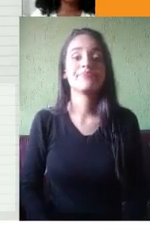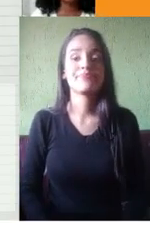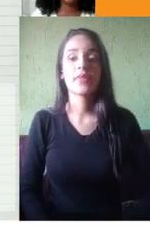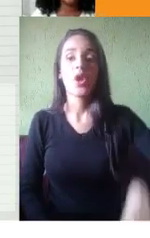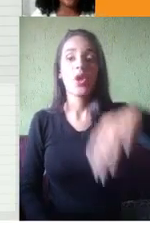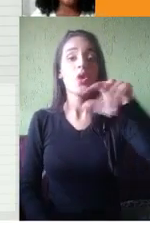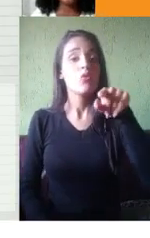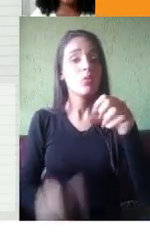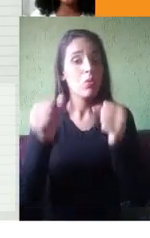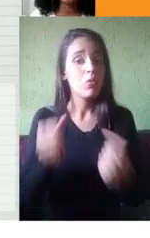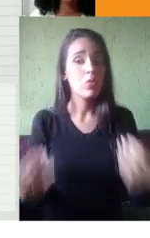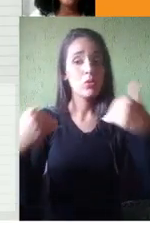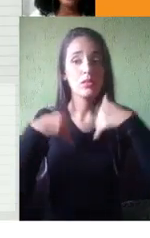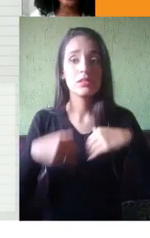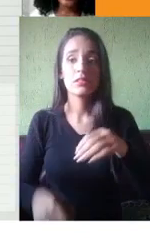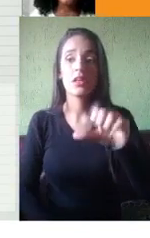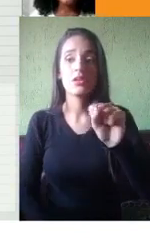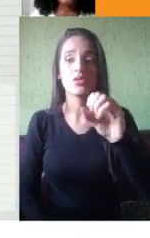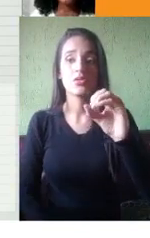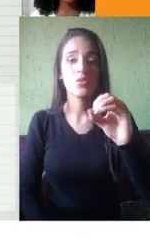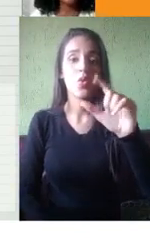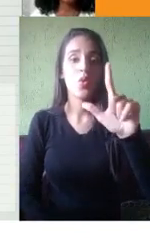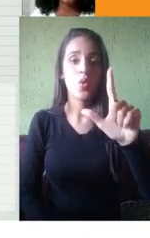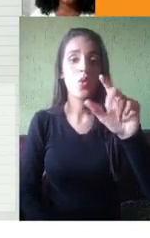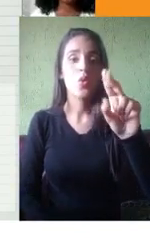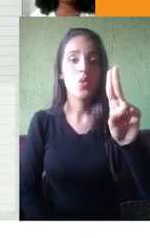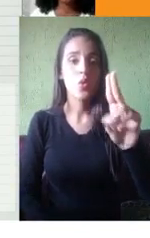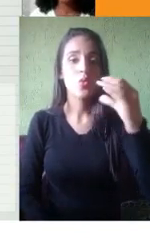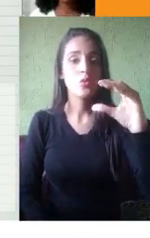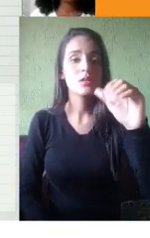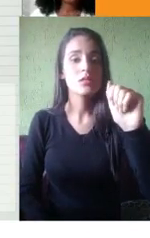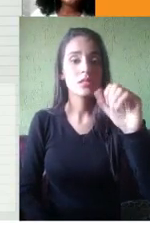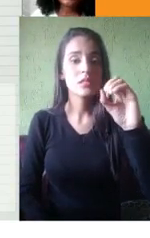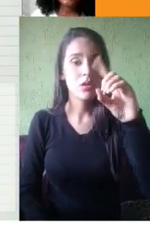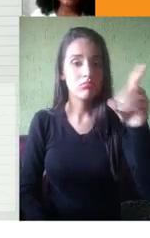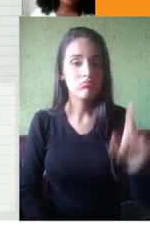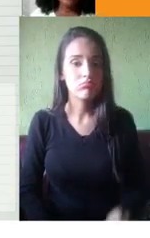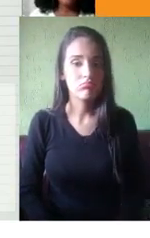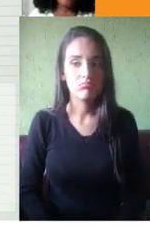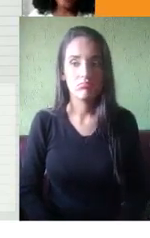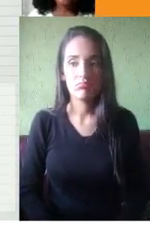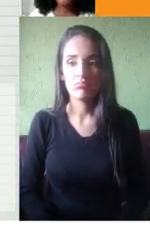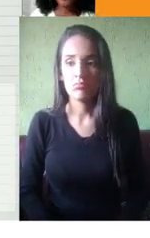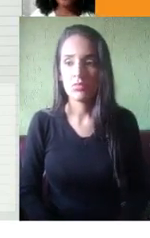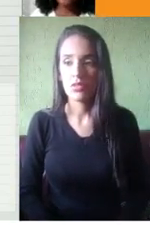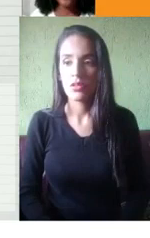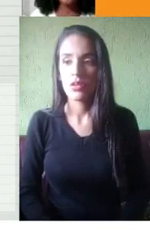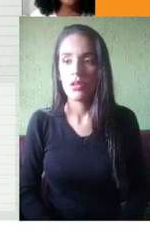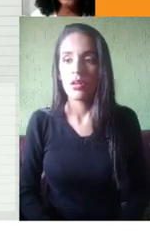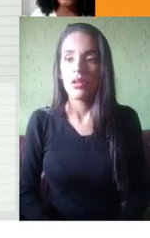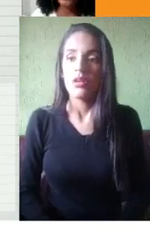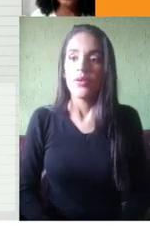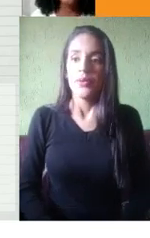discursos panfletários. O que significa? Aqueles discursos cheios de ordens. Denuncie, faça,